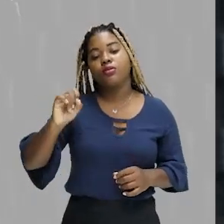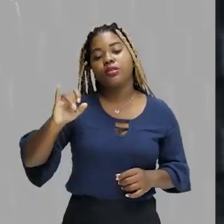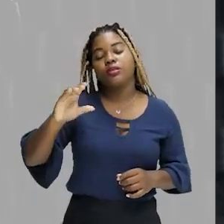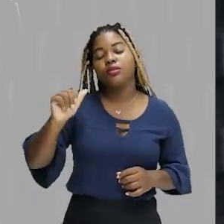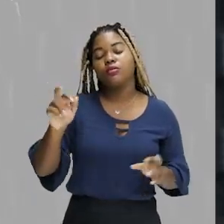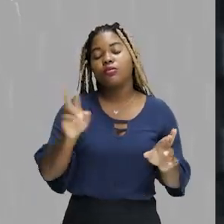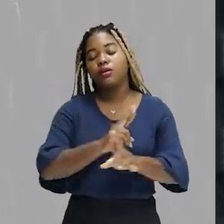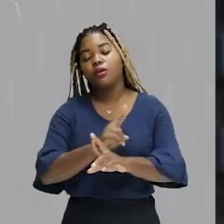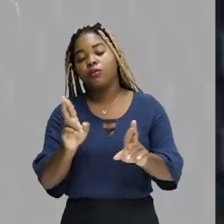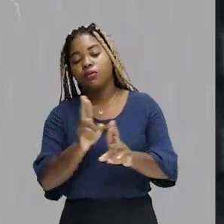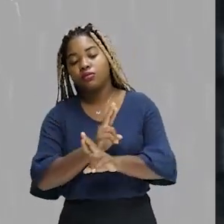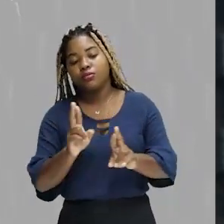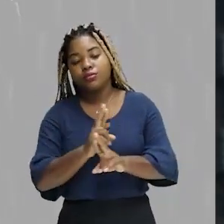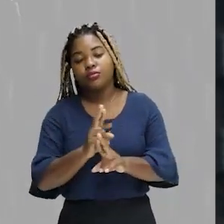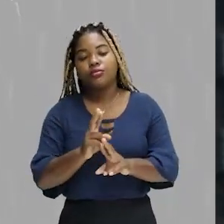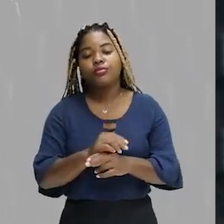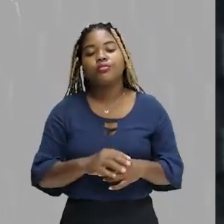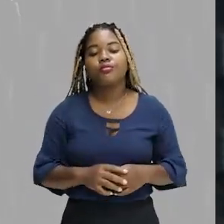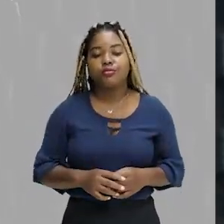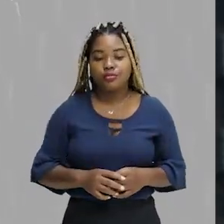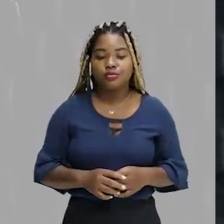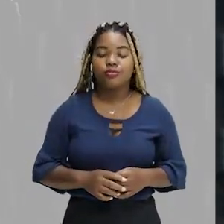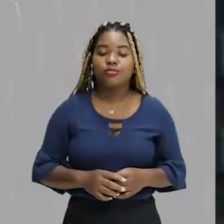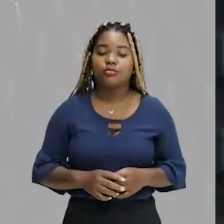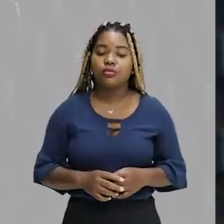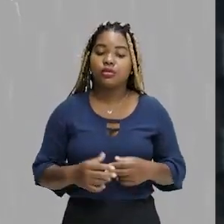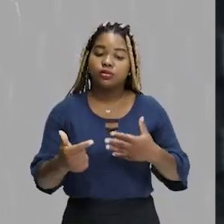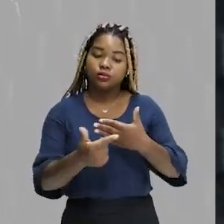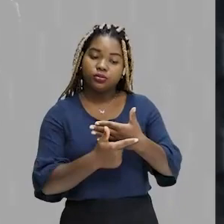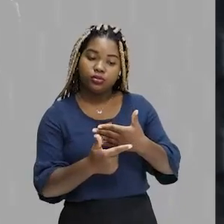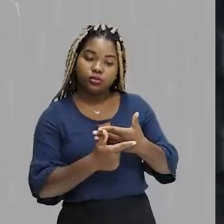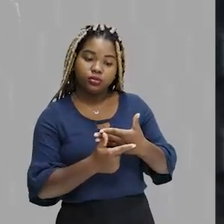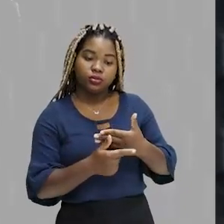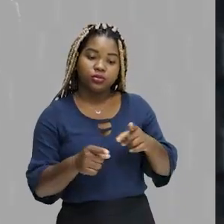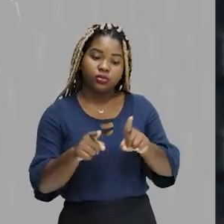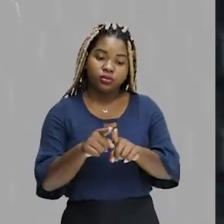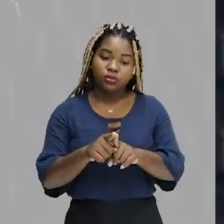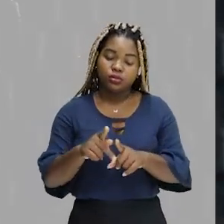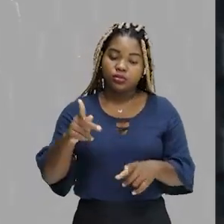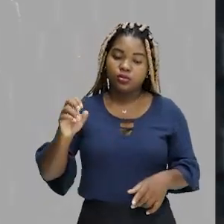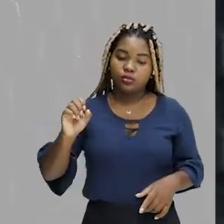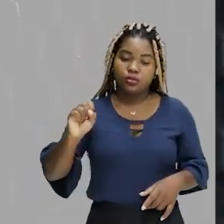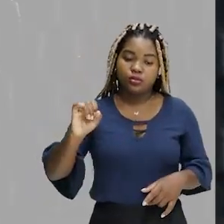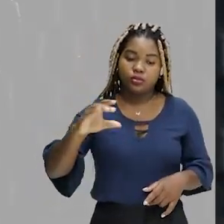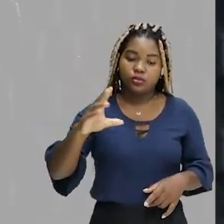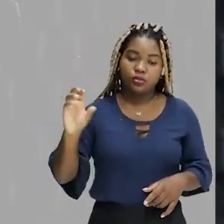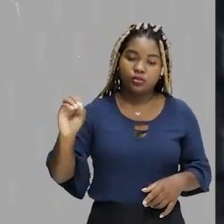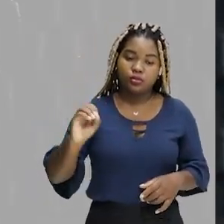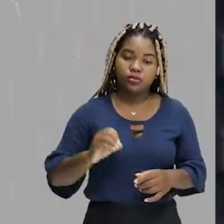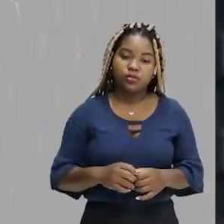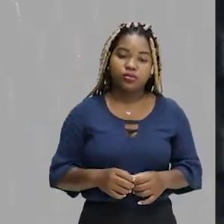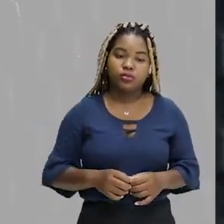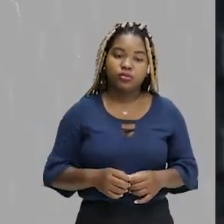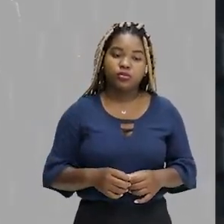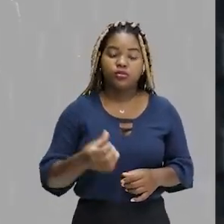as relações isoméricas é de função e de posição.